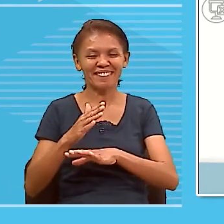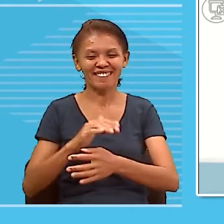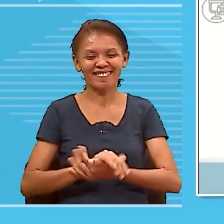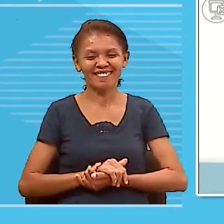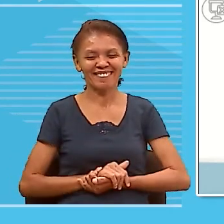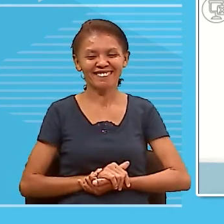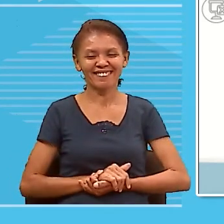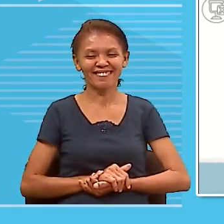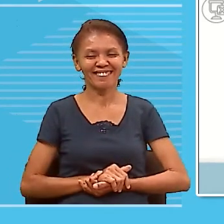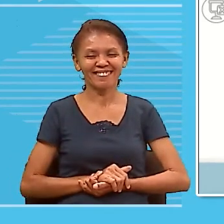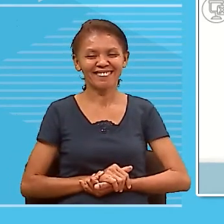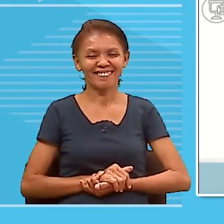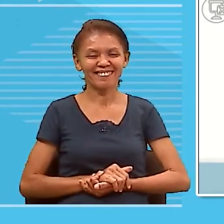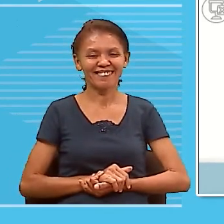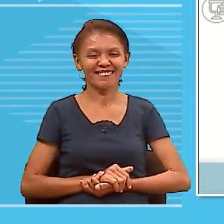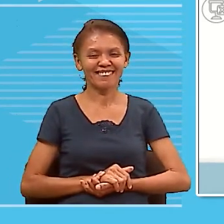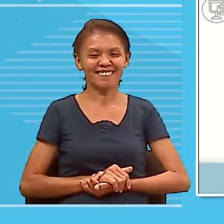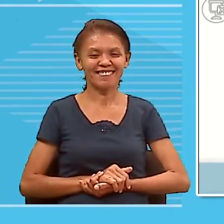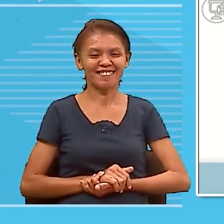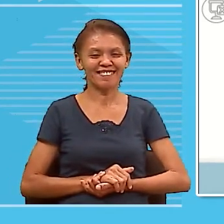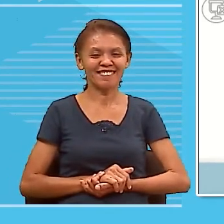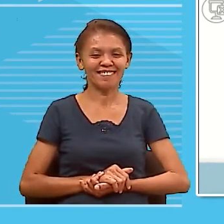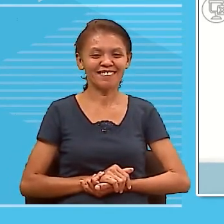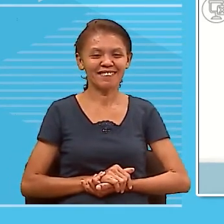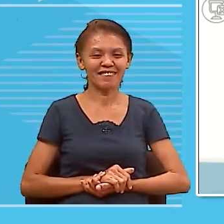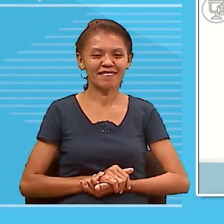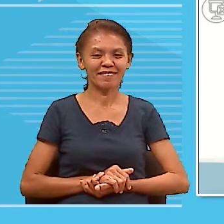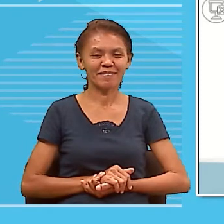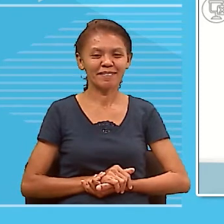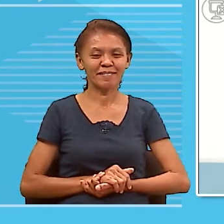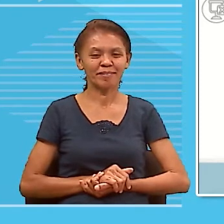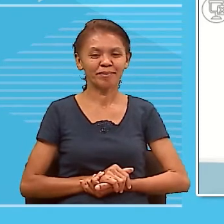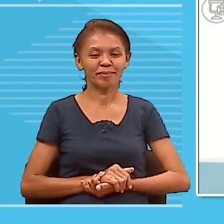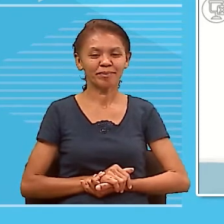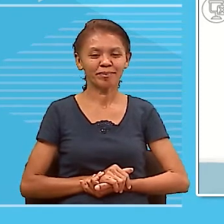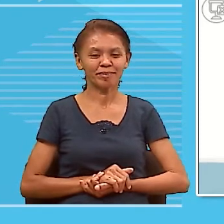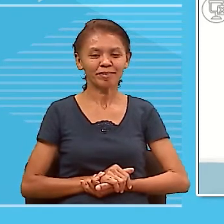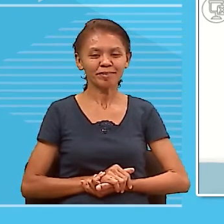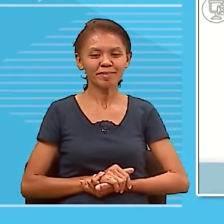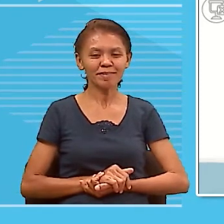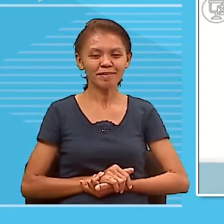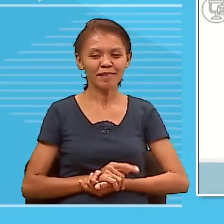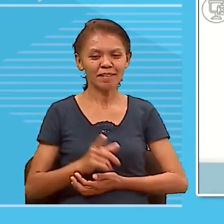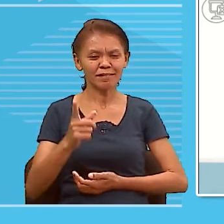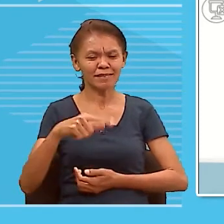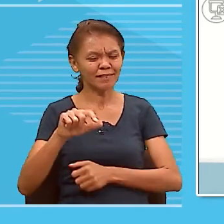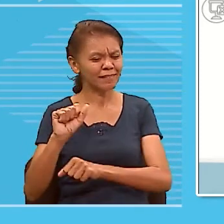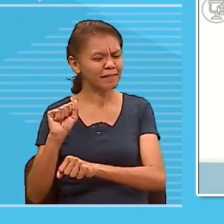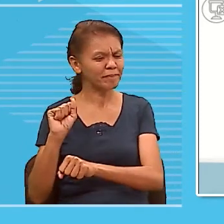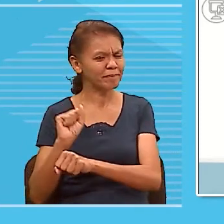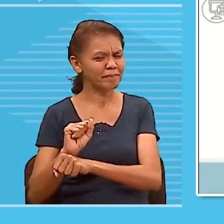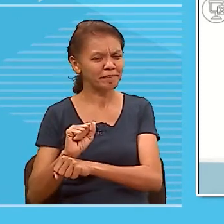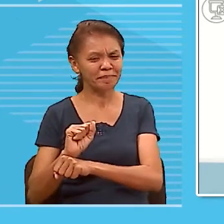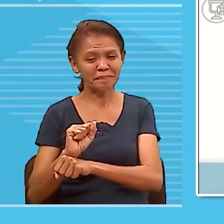Martins Baixa Grande do Ribeiro Cadê turma cadê